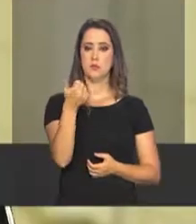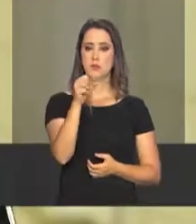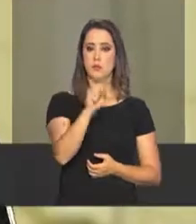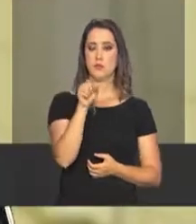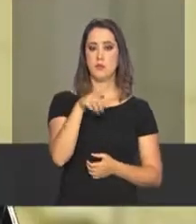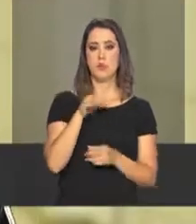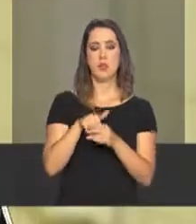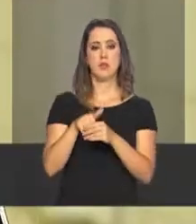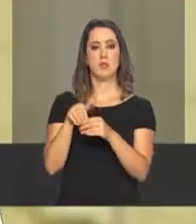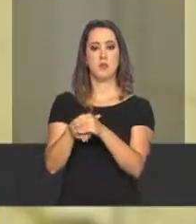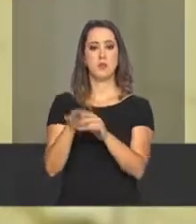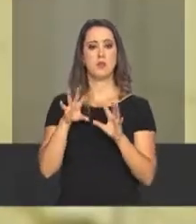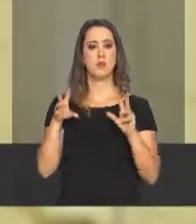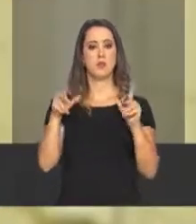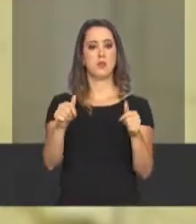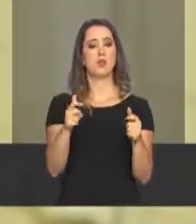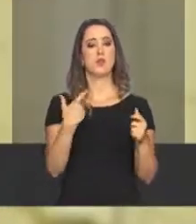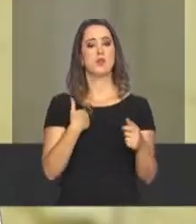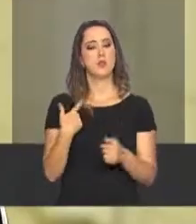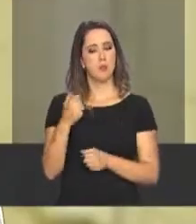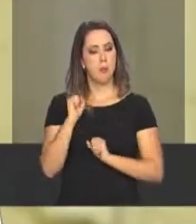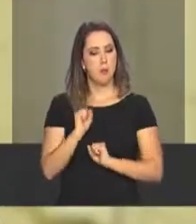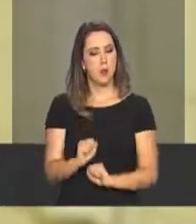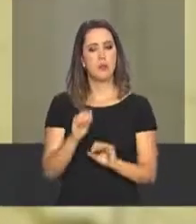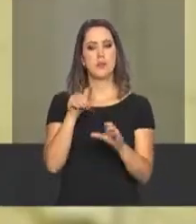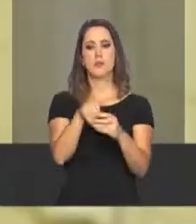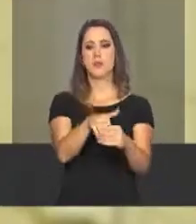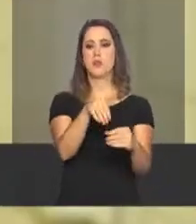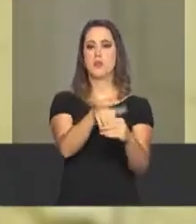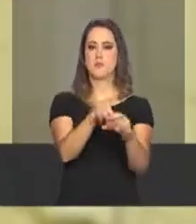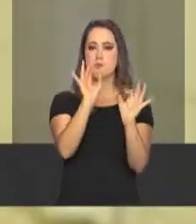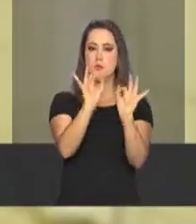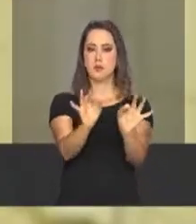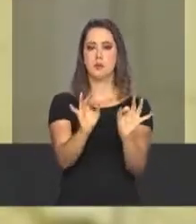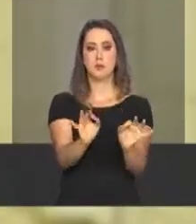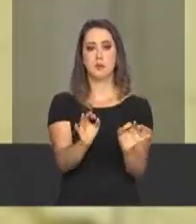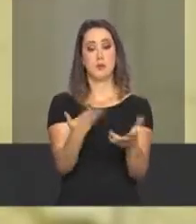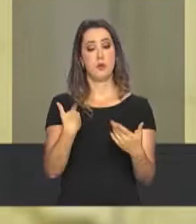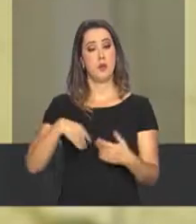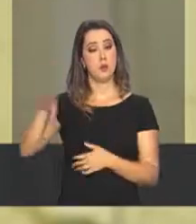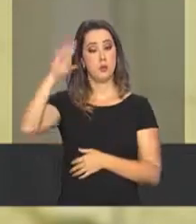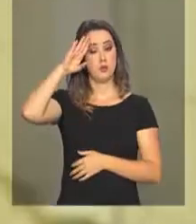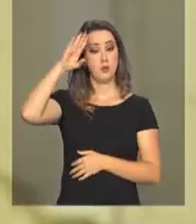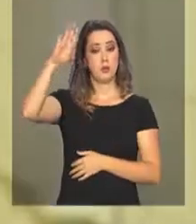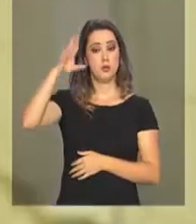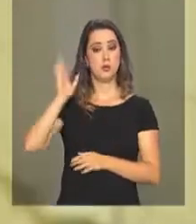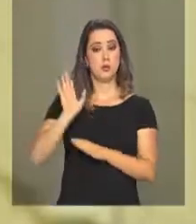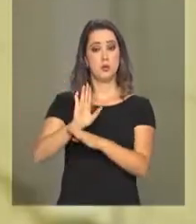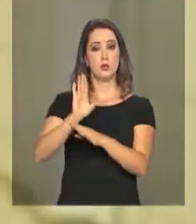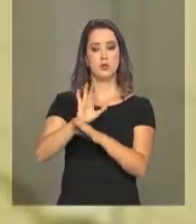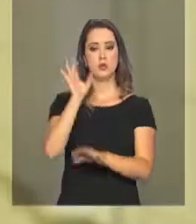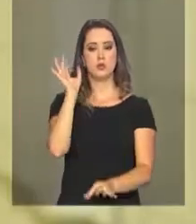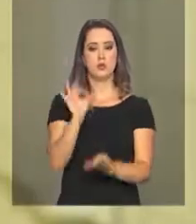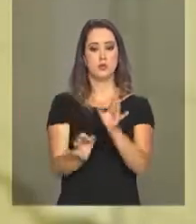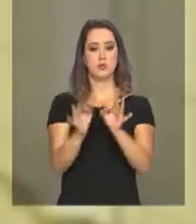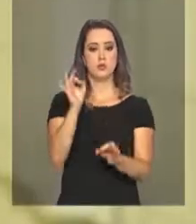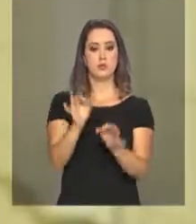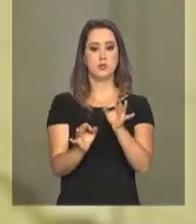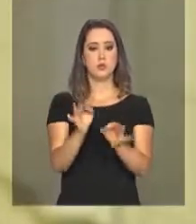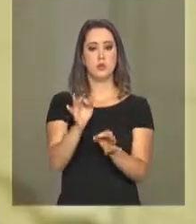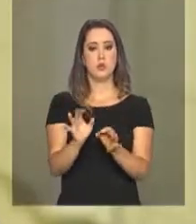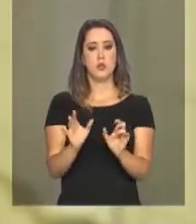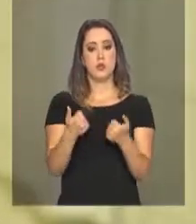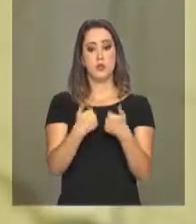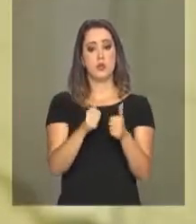eleições e para que todos consigam exercer o direito ao voto as forças armadas auxiliam a justiça eleitoral no transporte de